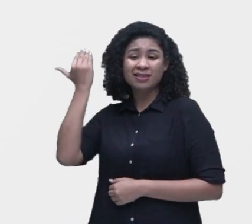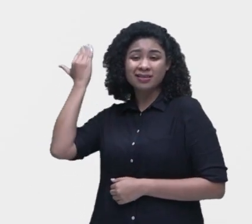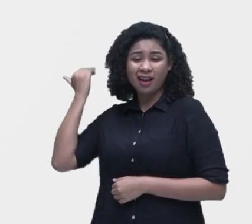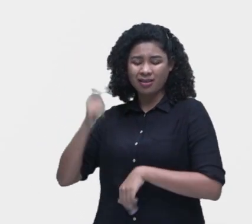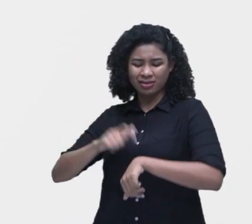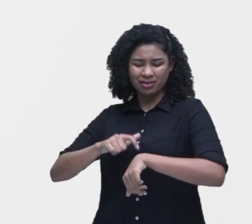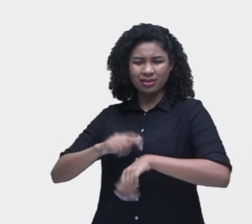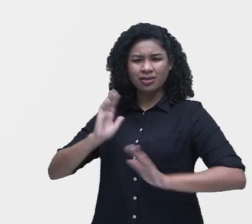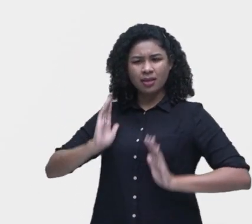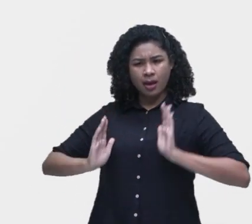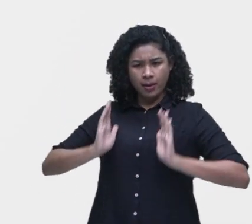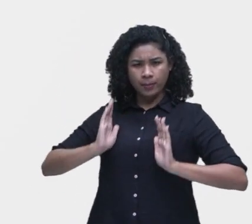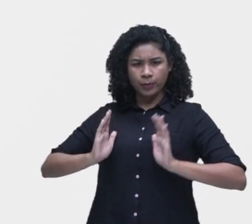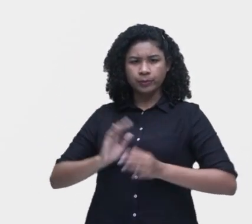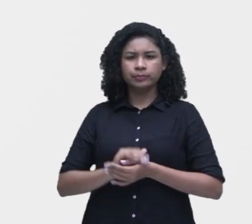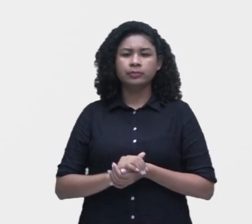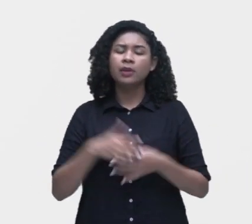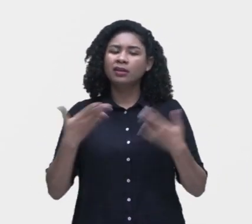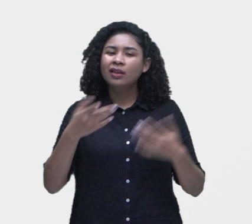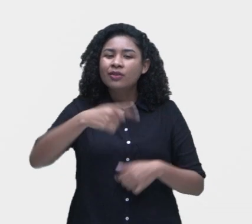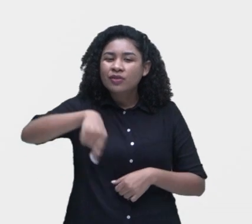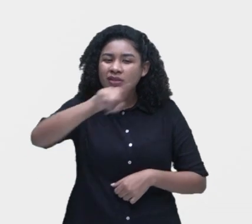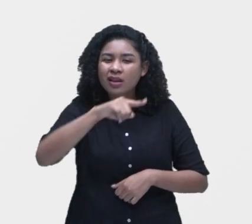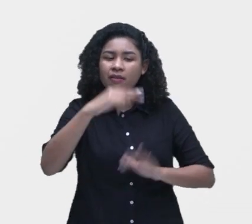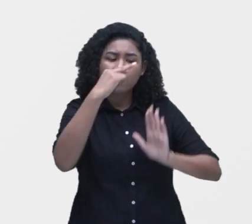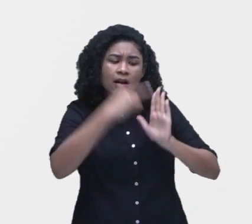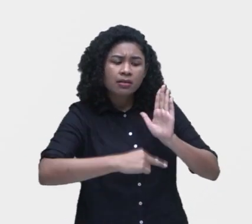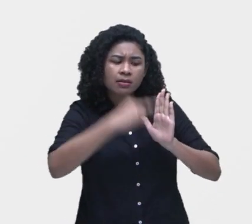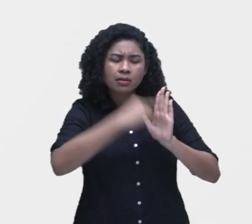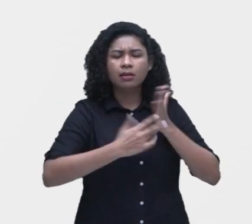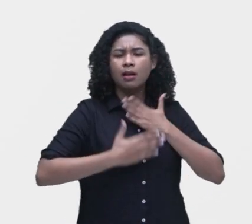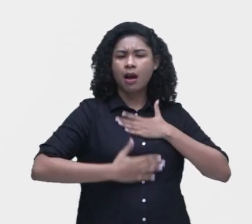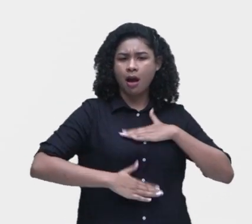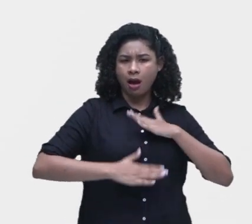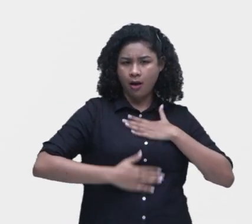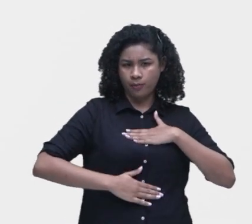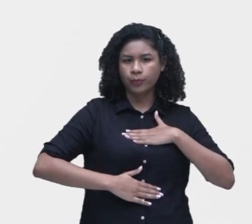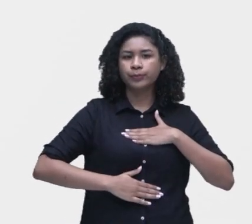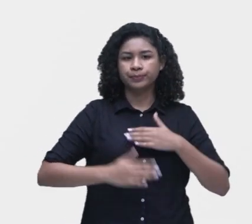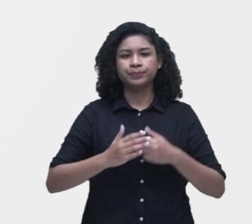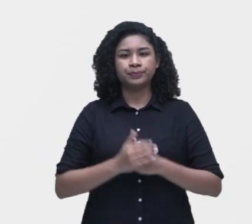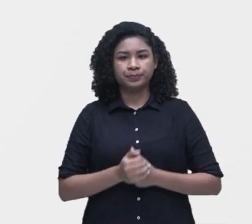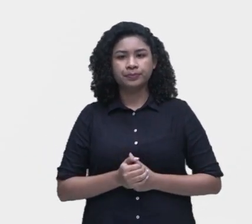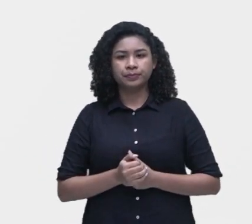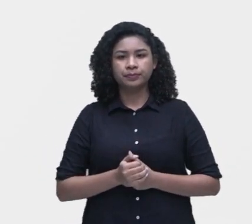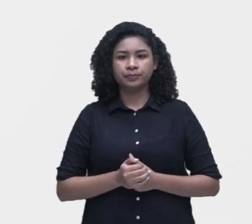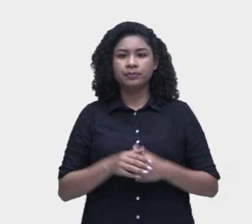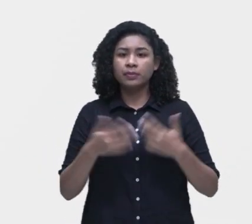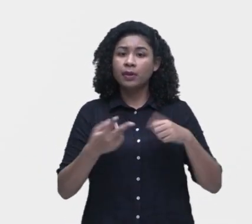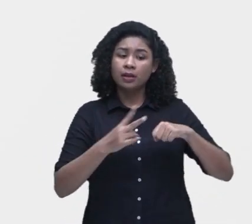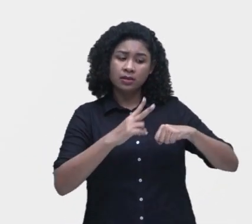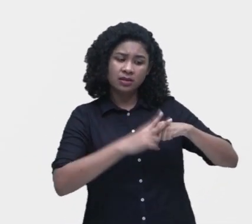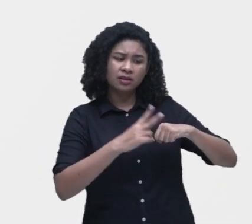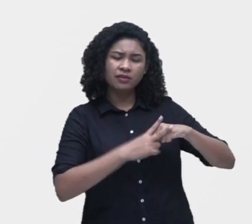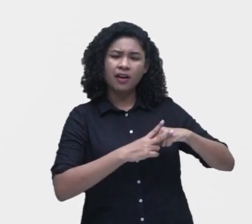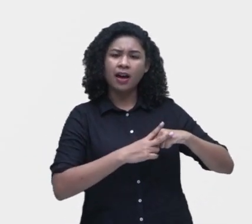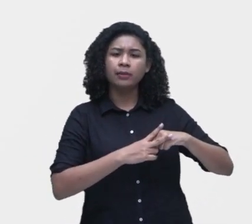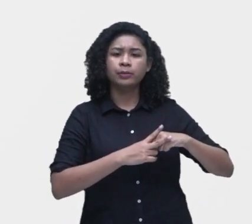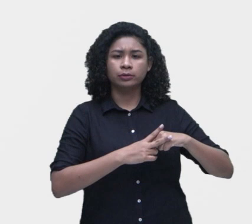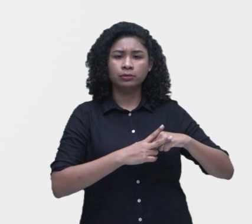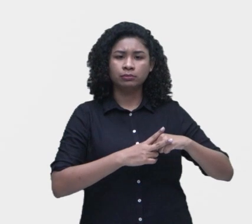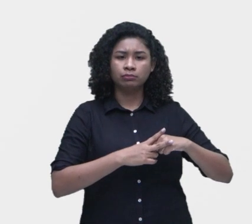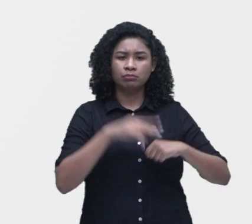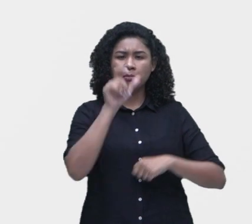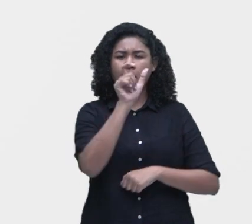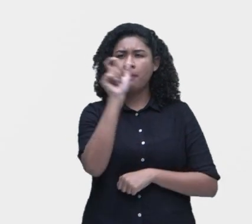você vai, né, ler todas elas. Então, baseando-se nisso, esses verbos estão em qual modo, tá? Você vai